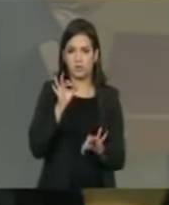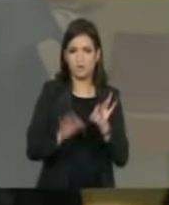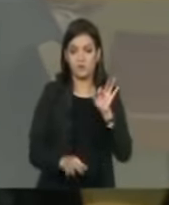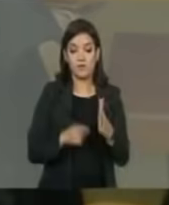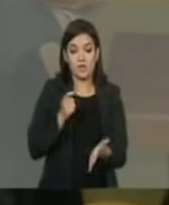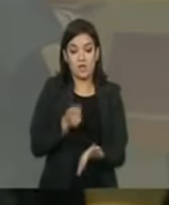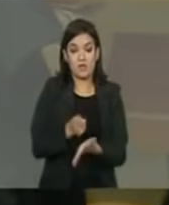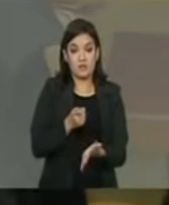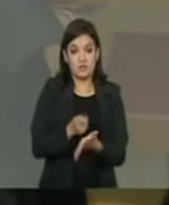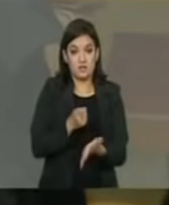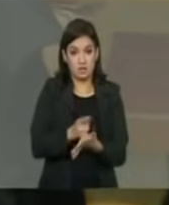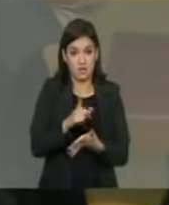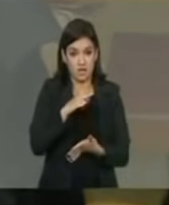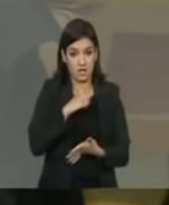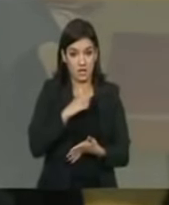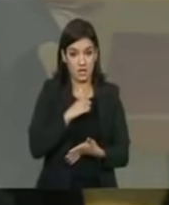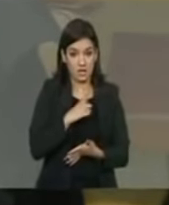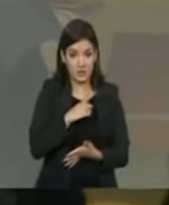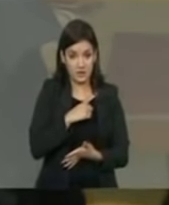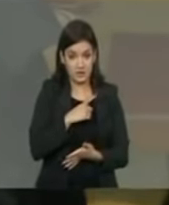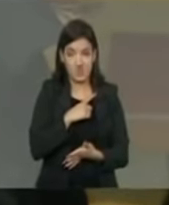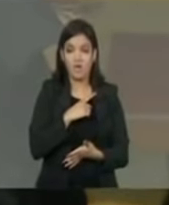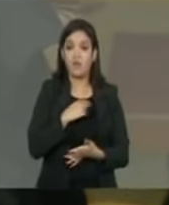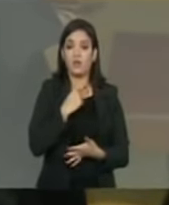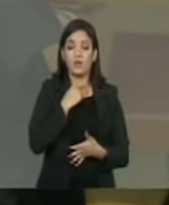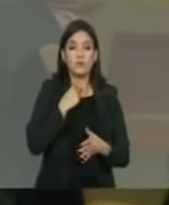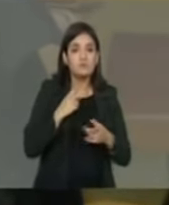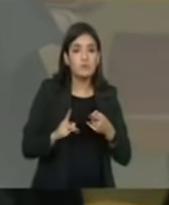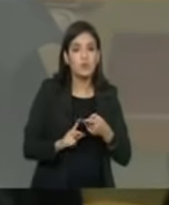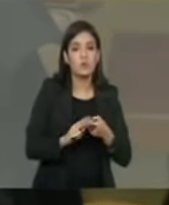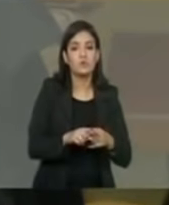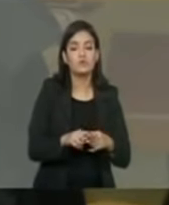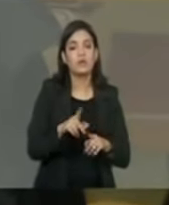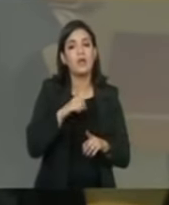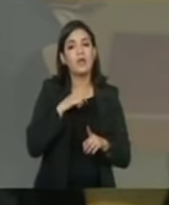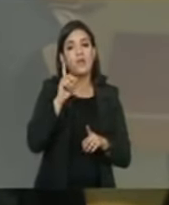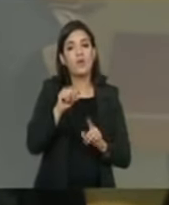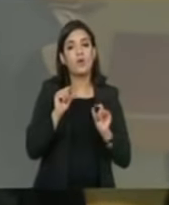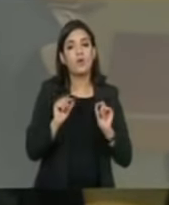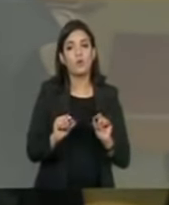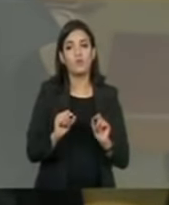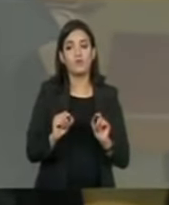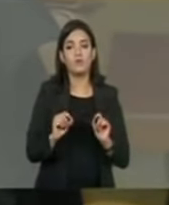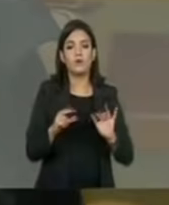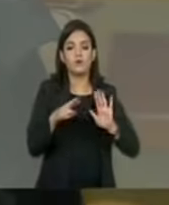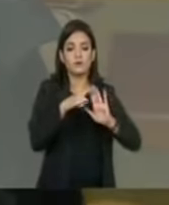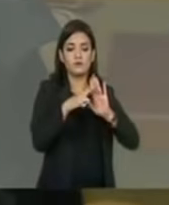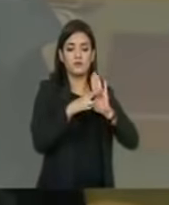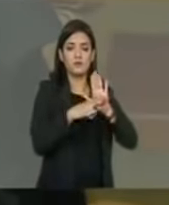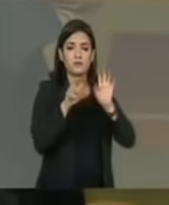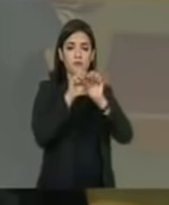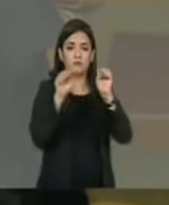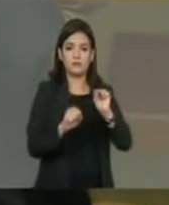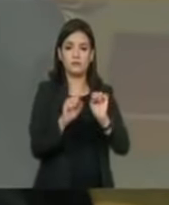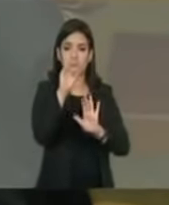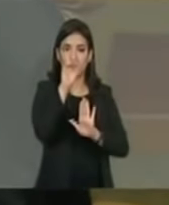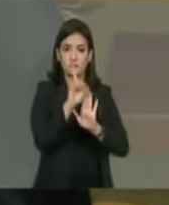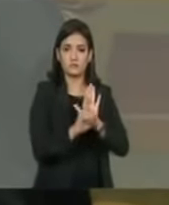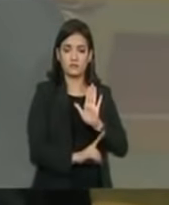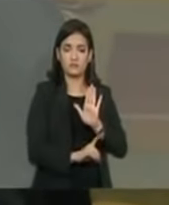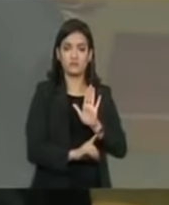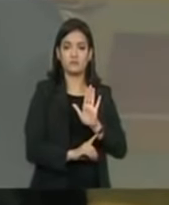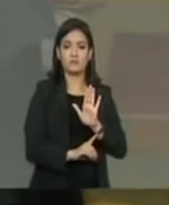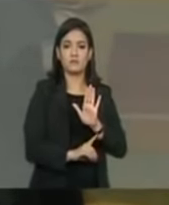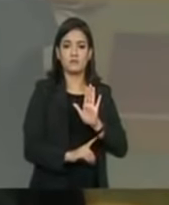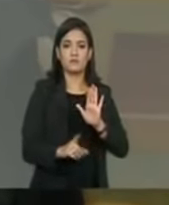de irrecorribilidade atende a própria racionalidade do sistema de direito positivo considerados os